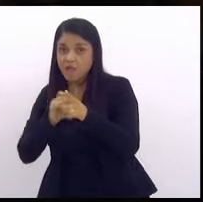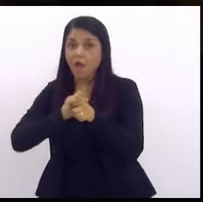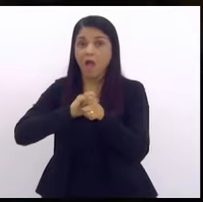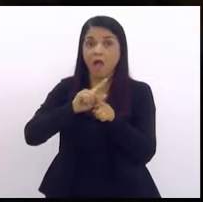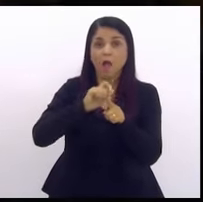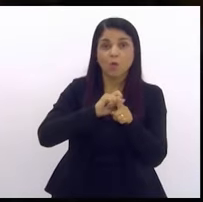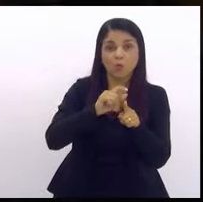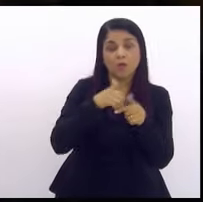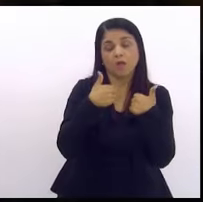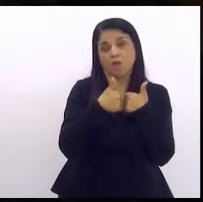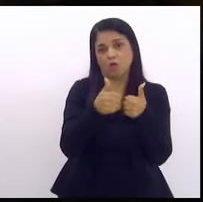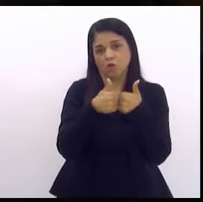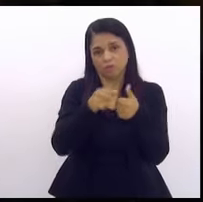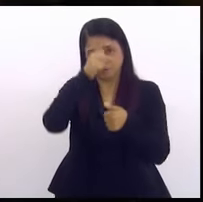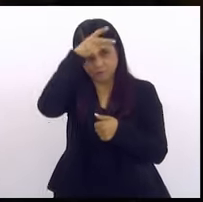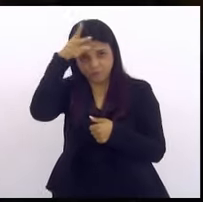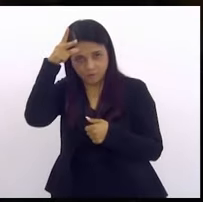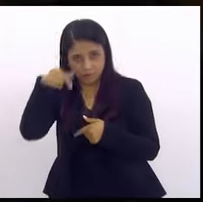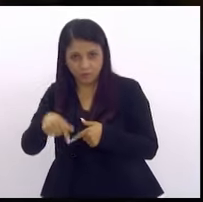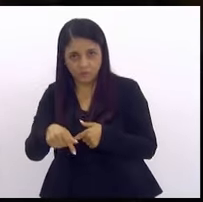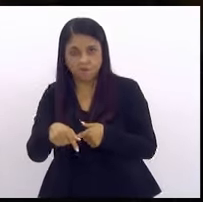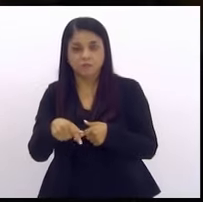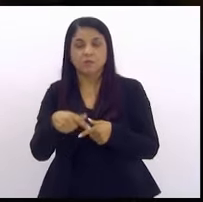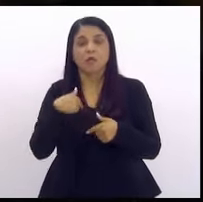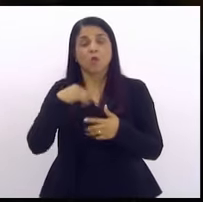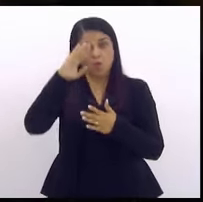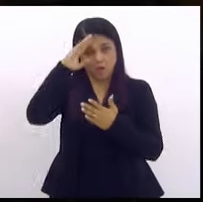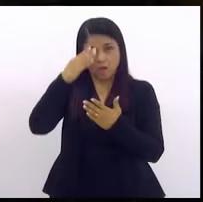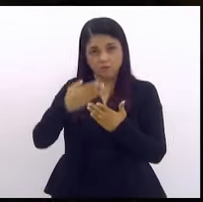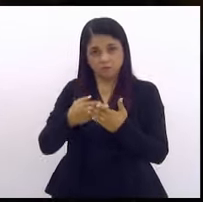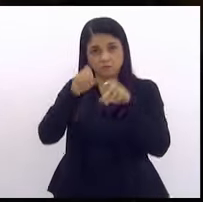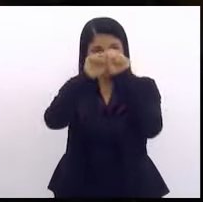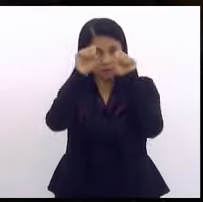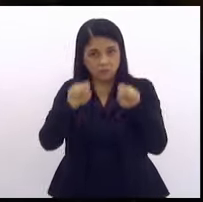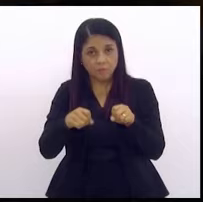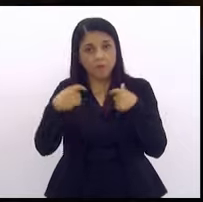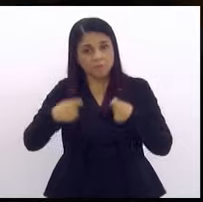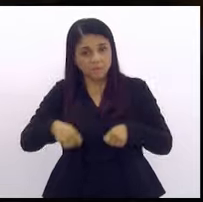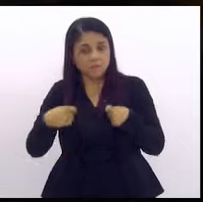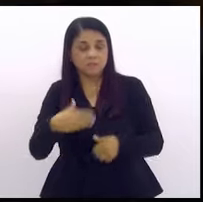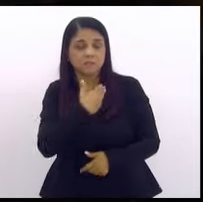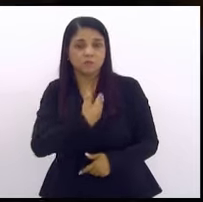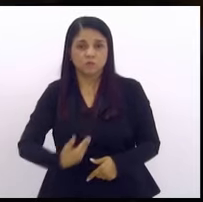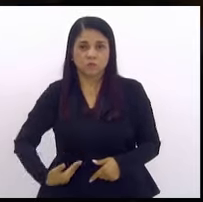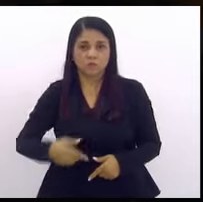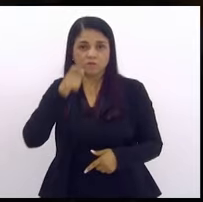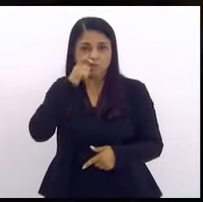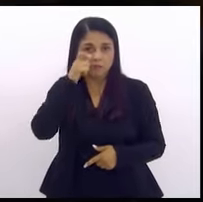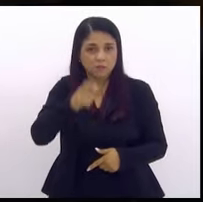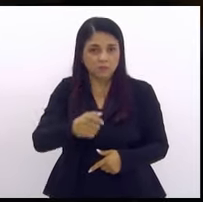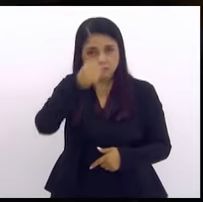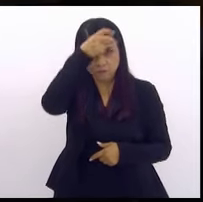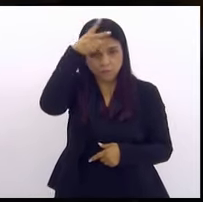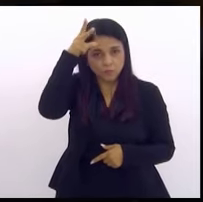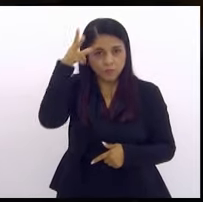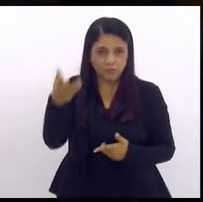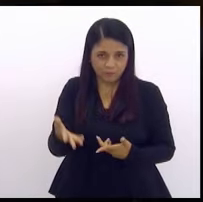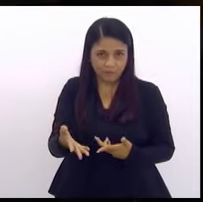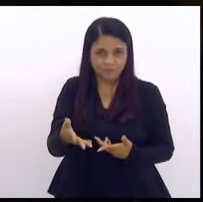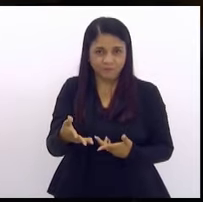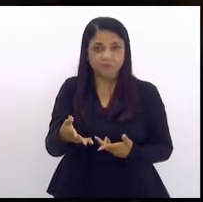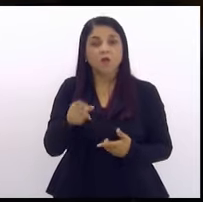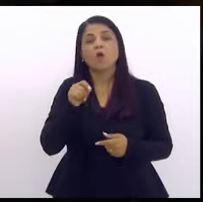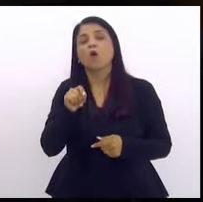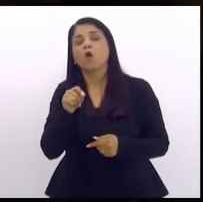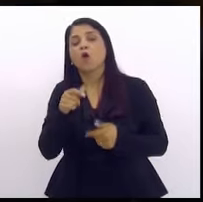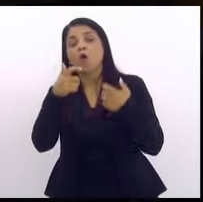sou um radical. Eu só acho e acredito que o sistema tem que ficar na mão do interesse público, para saber até onde